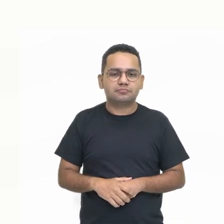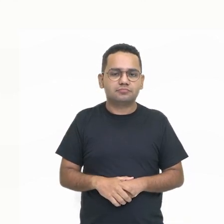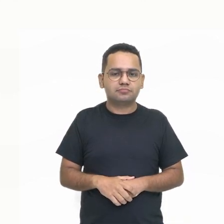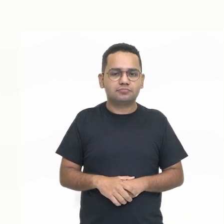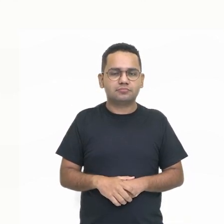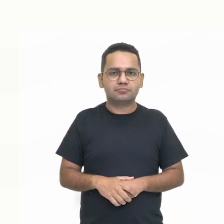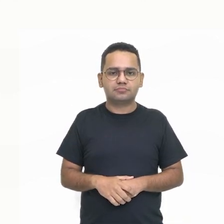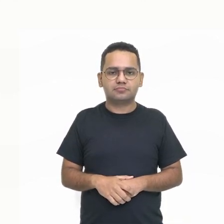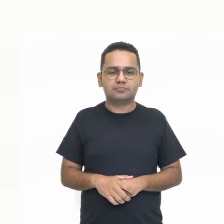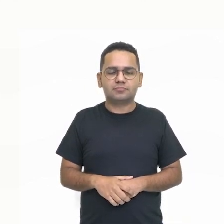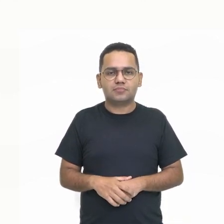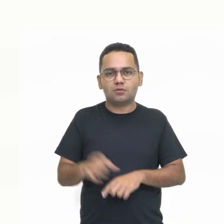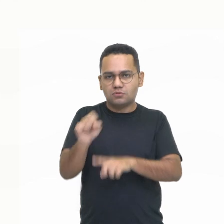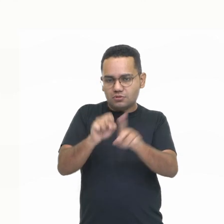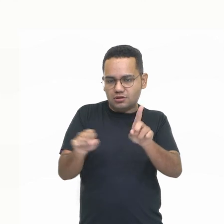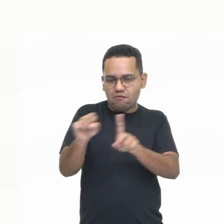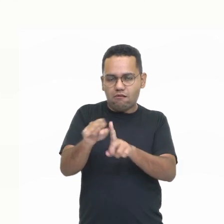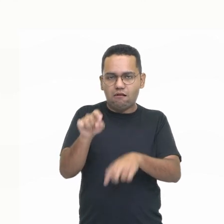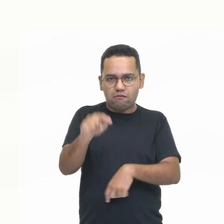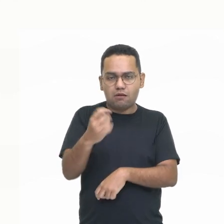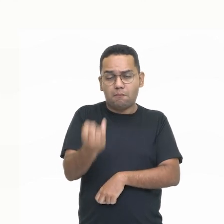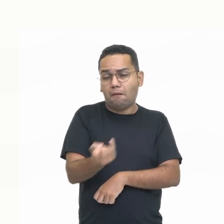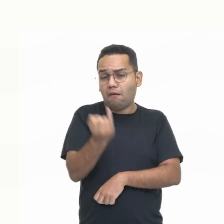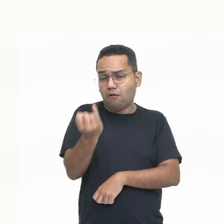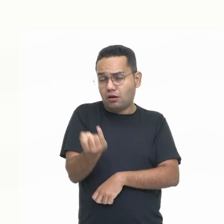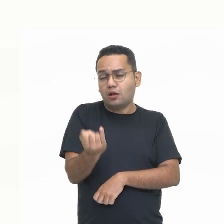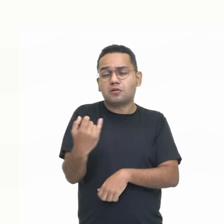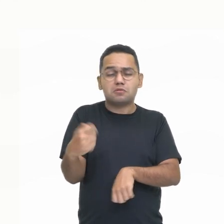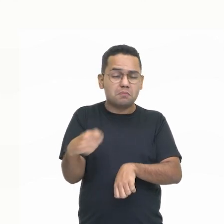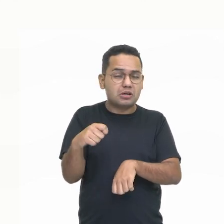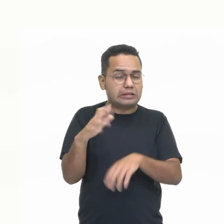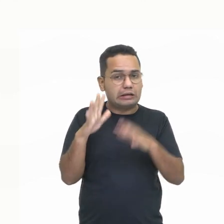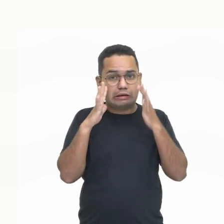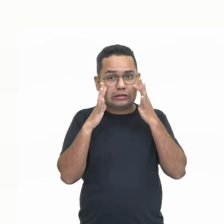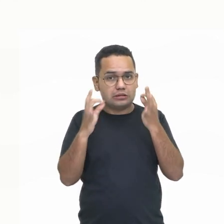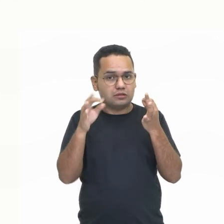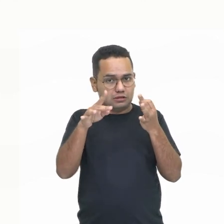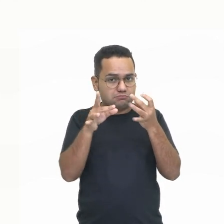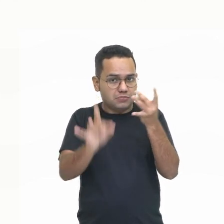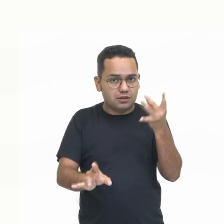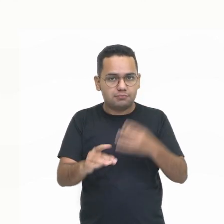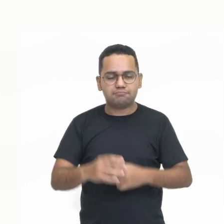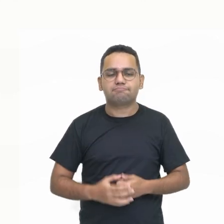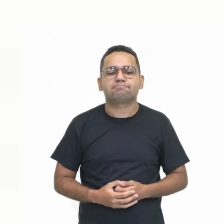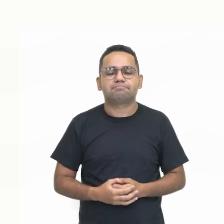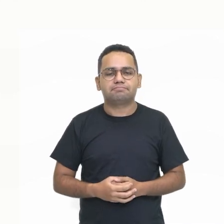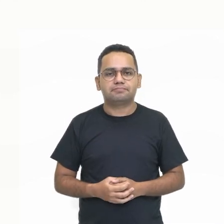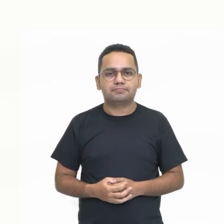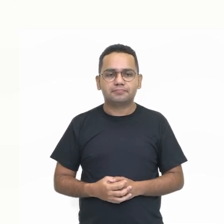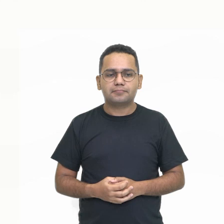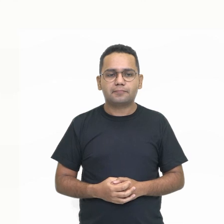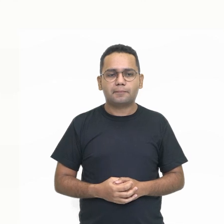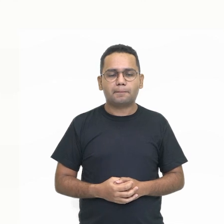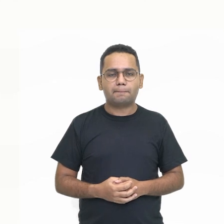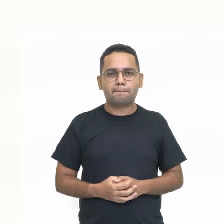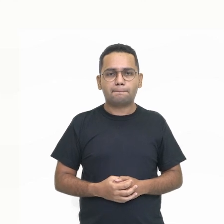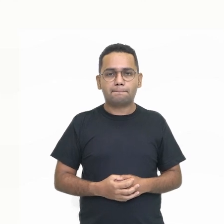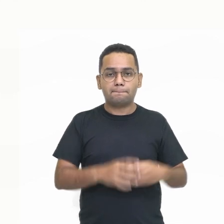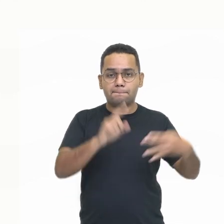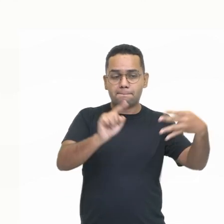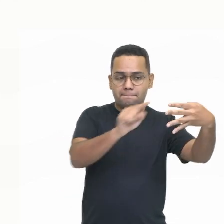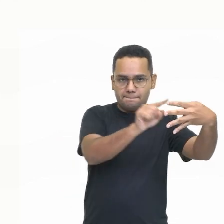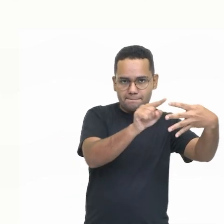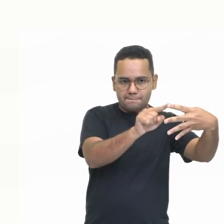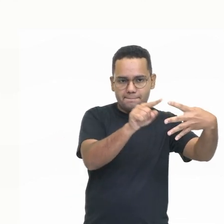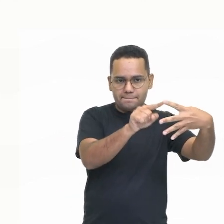E você precisa estar conectado, né, a essa temática. Olha só, nesse primeiro ciclo, né, que foi o